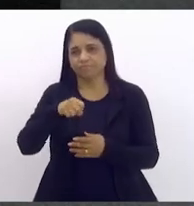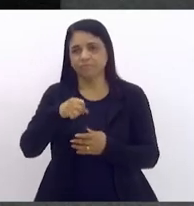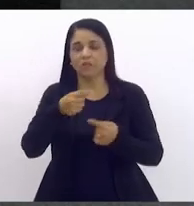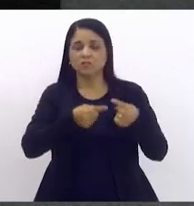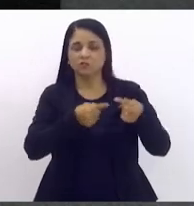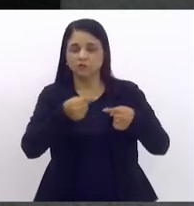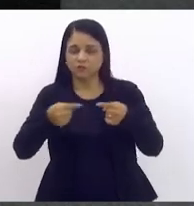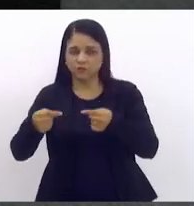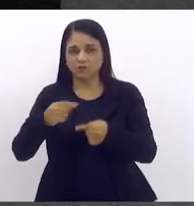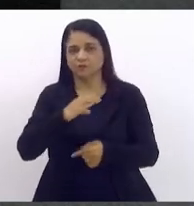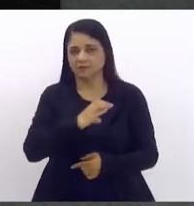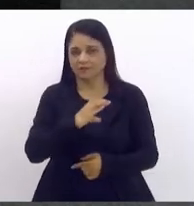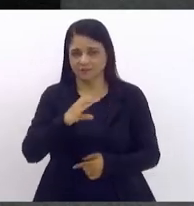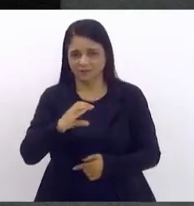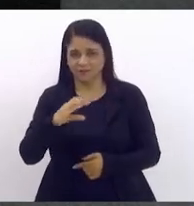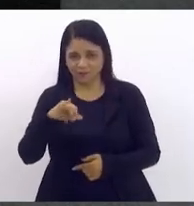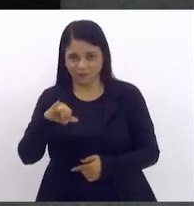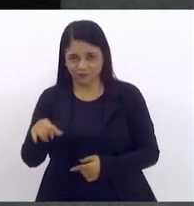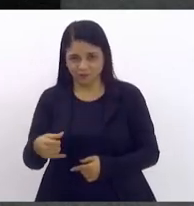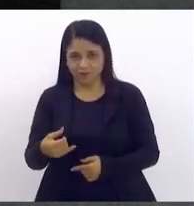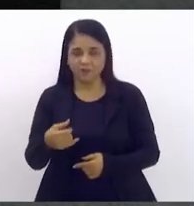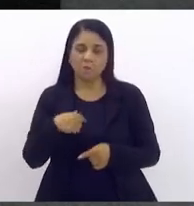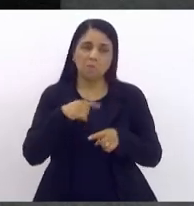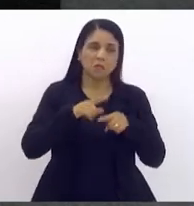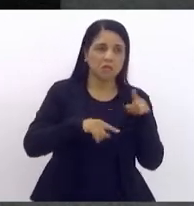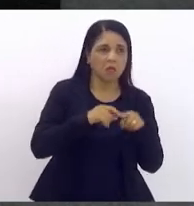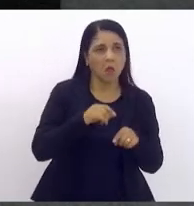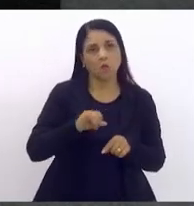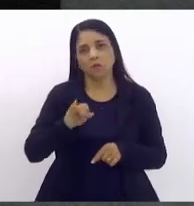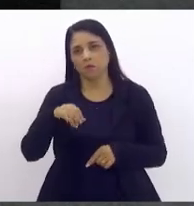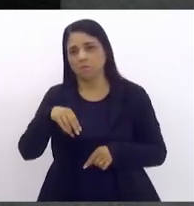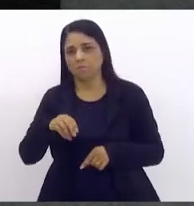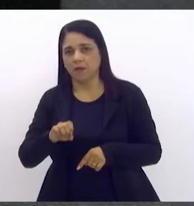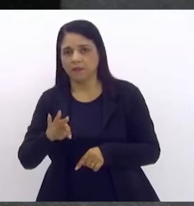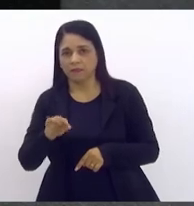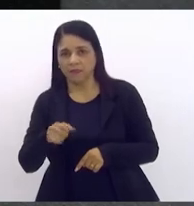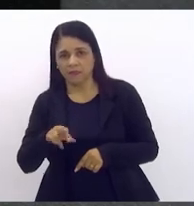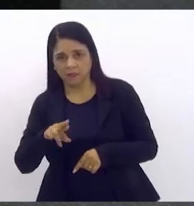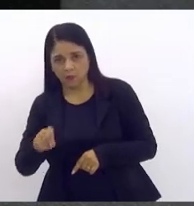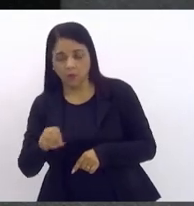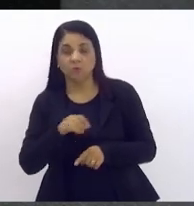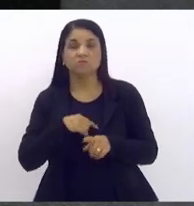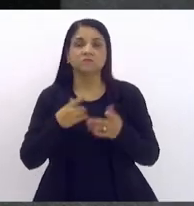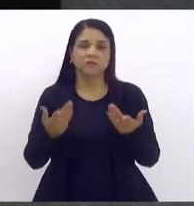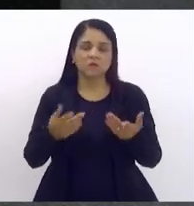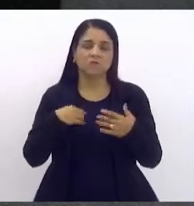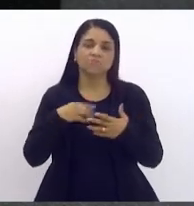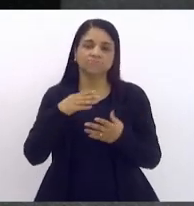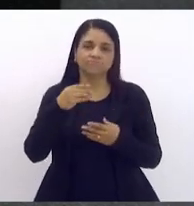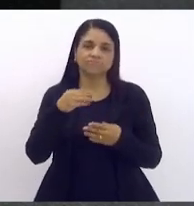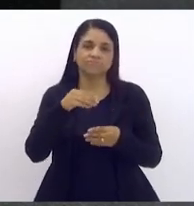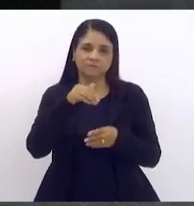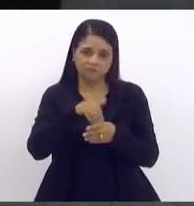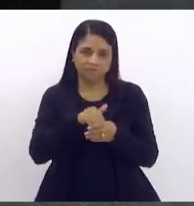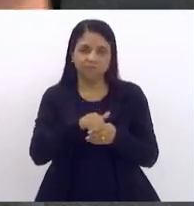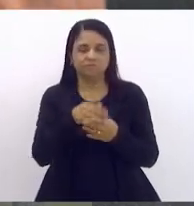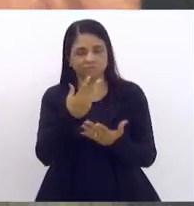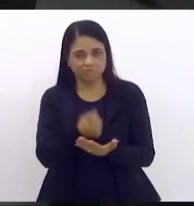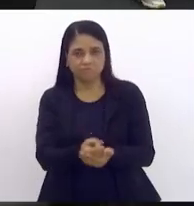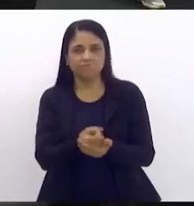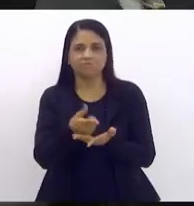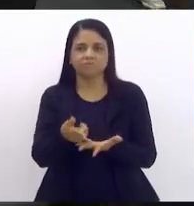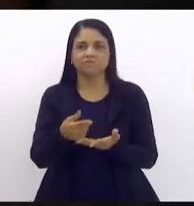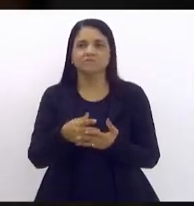CCJ da forma, se é imaterial ou material, mas pela Comissão de Cultura, no mérito, favorável. Pela Comissão